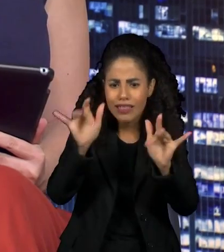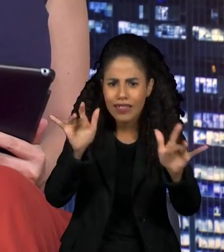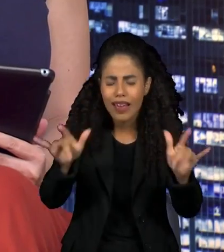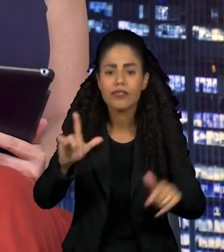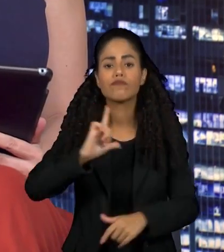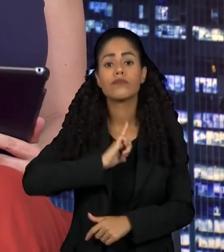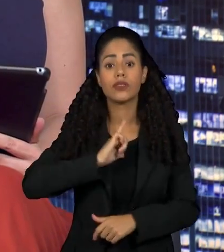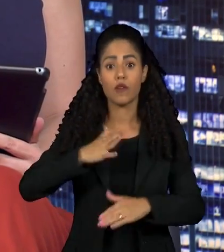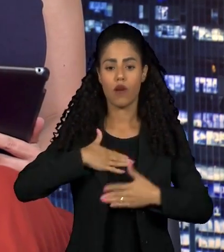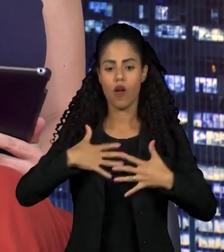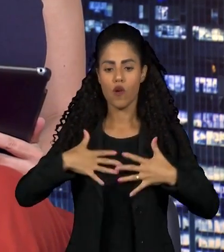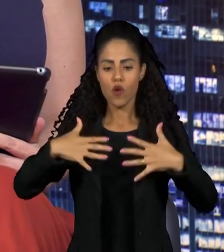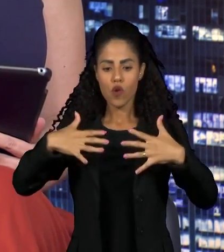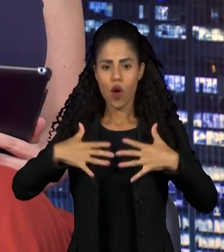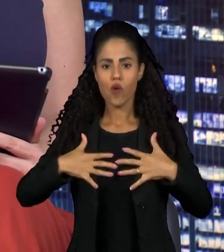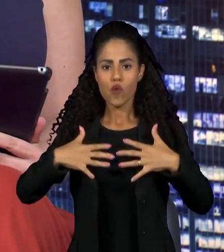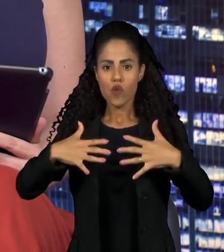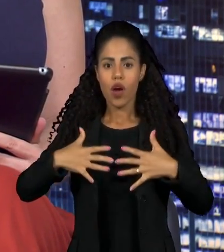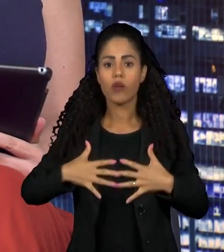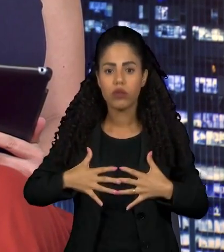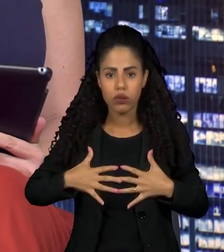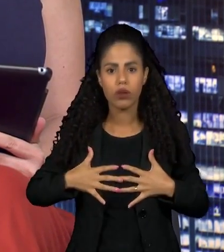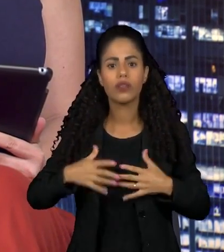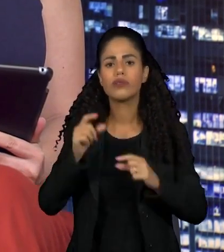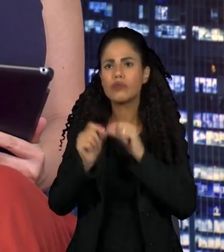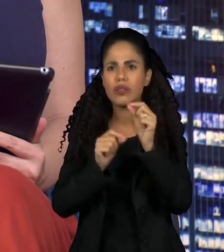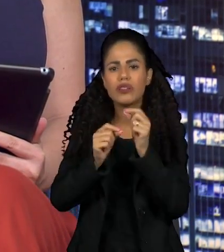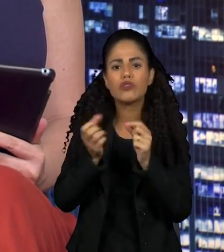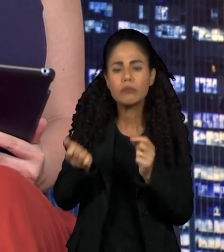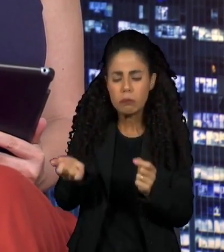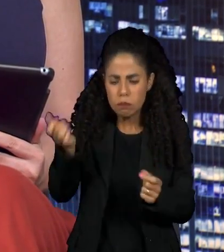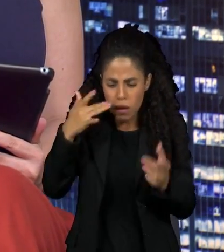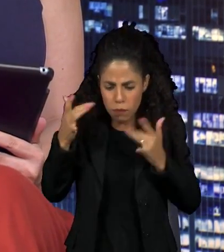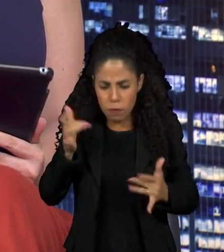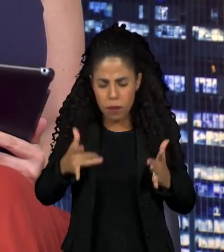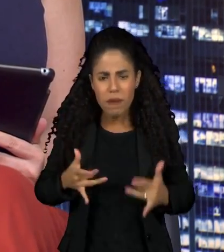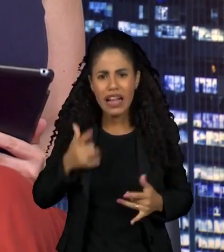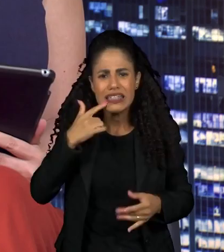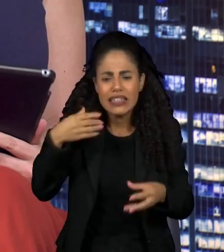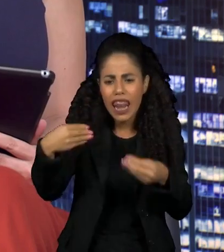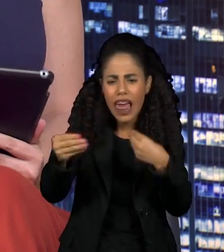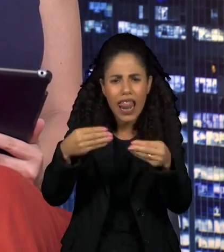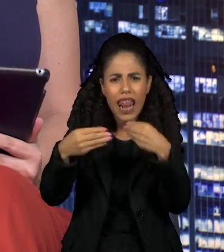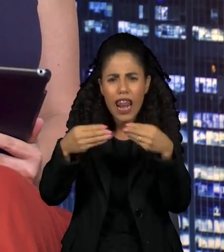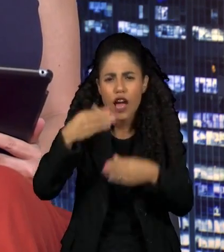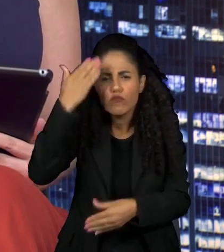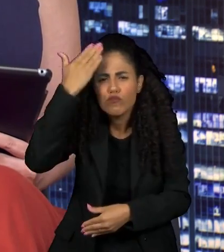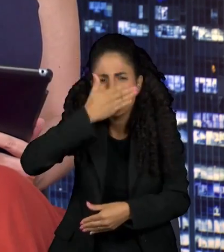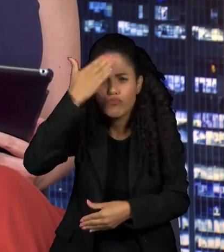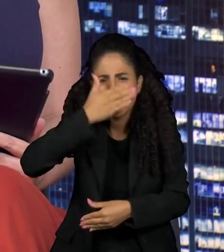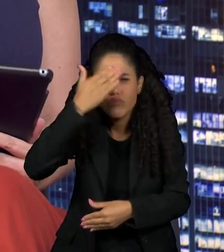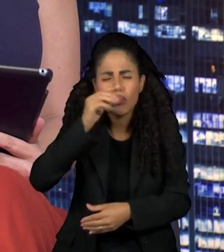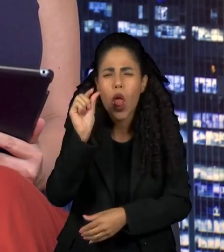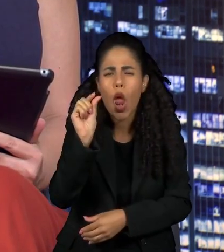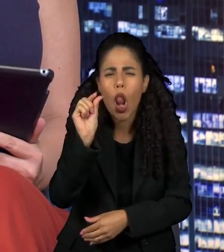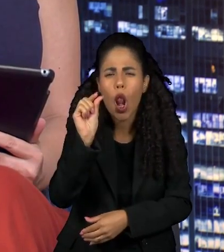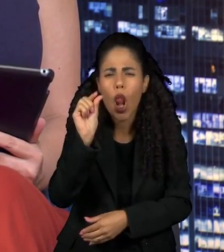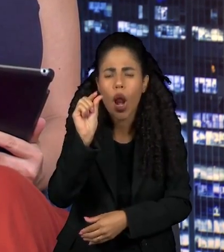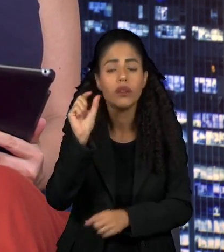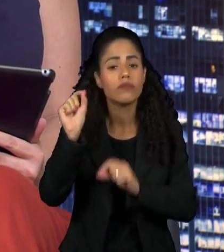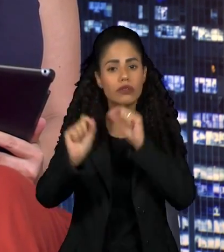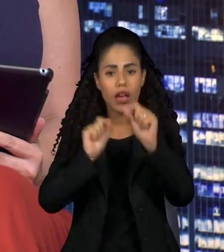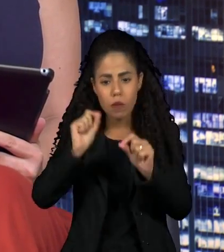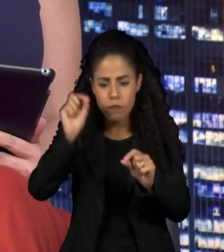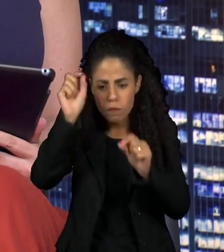pulmões. Respiramos o equivalente a um cartão de crédito por semana em microplástico. São pequenas partículas de plástico que